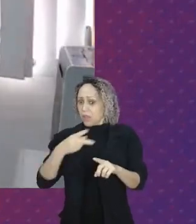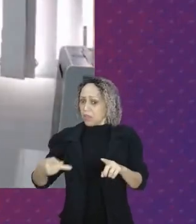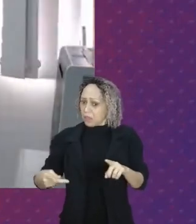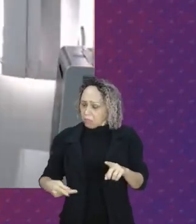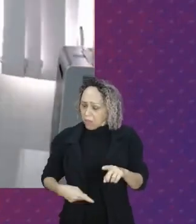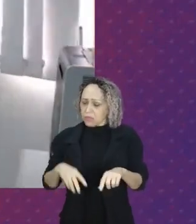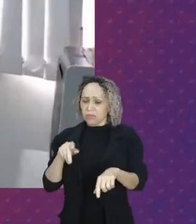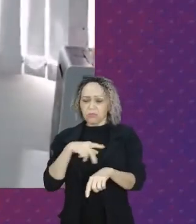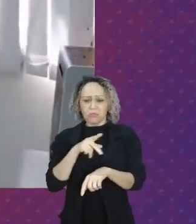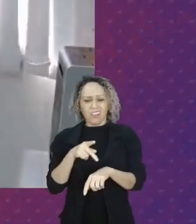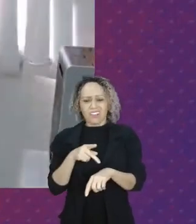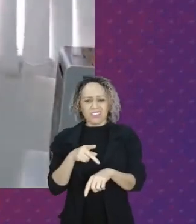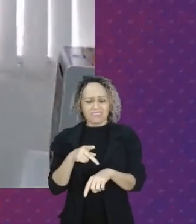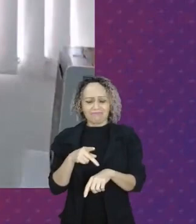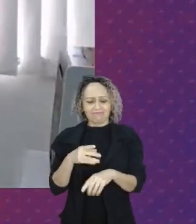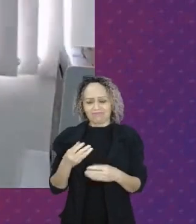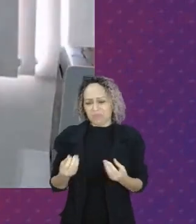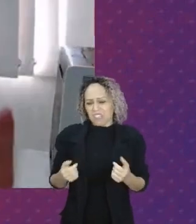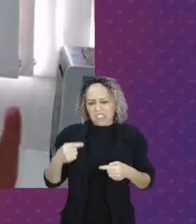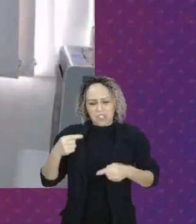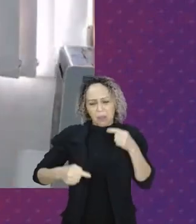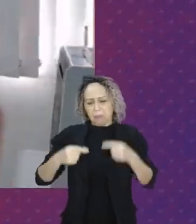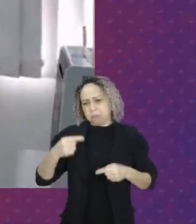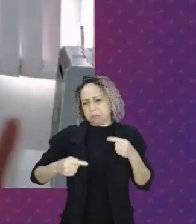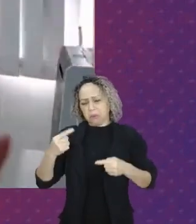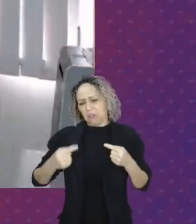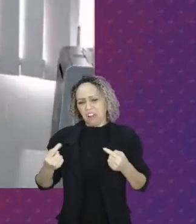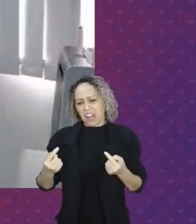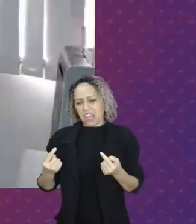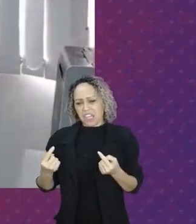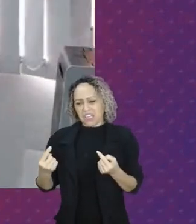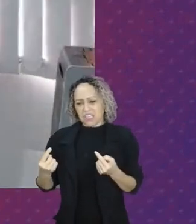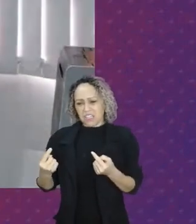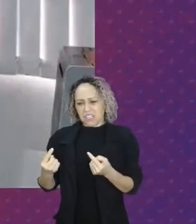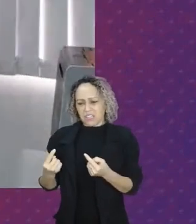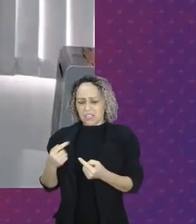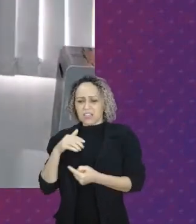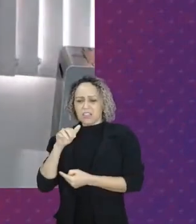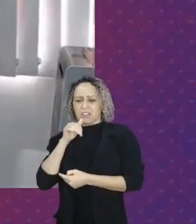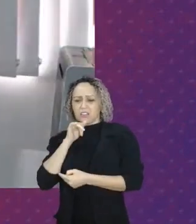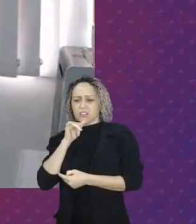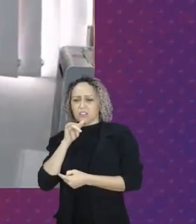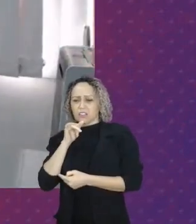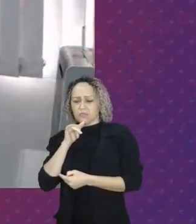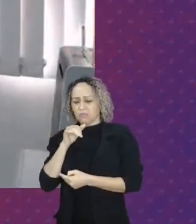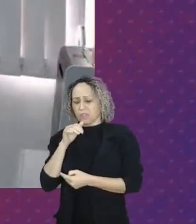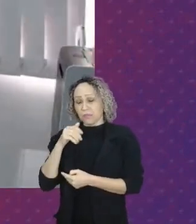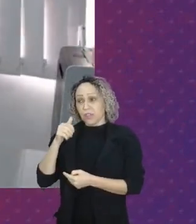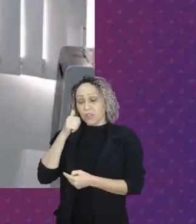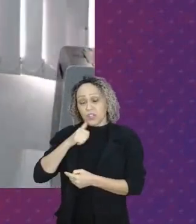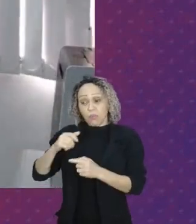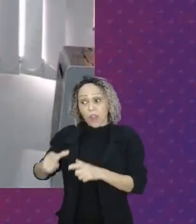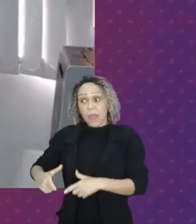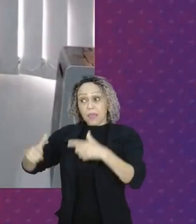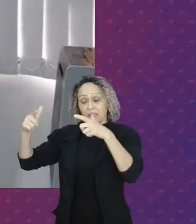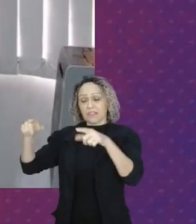o mapa das secretarias estaduais de educação, nem vou dizer as municipais, nós vamos ver que a